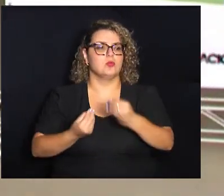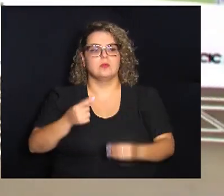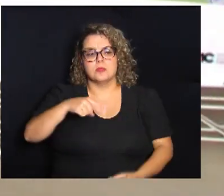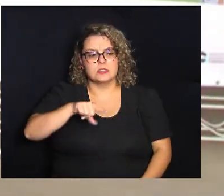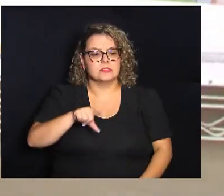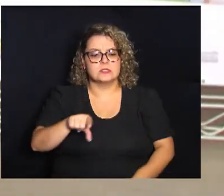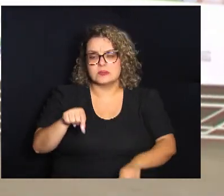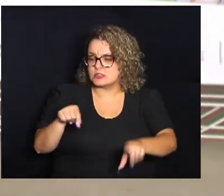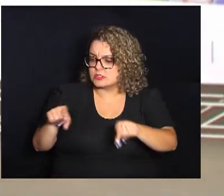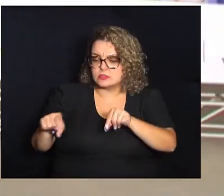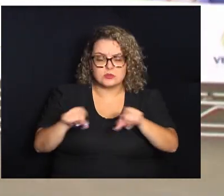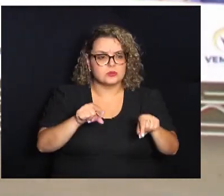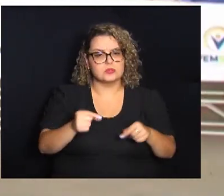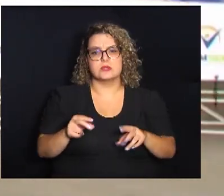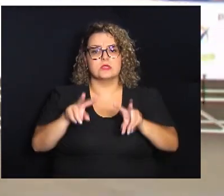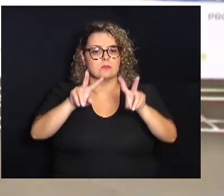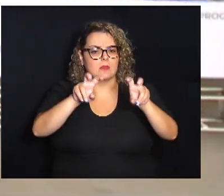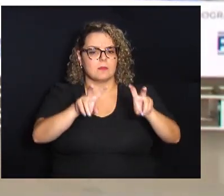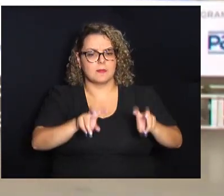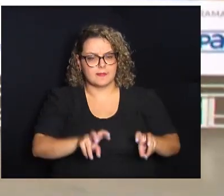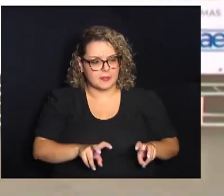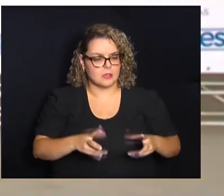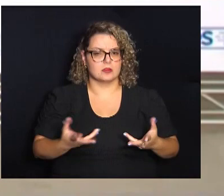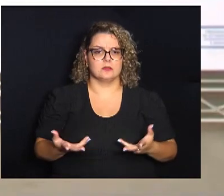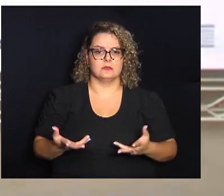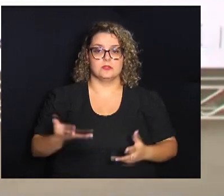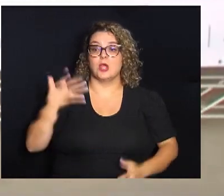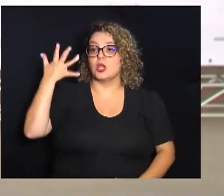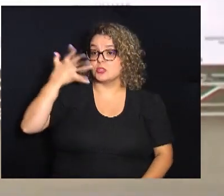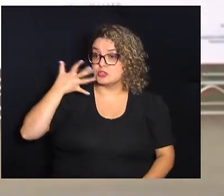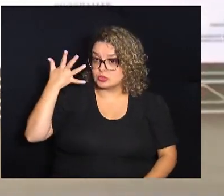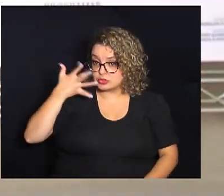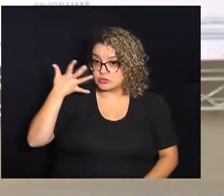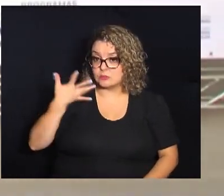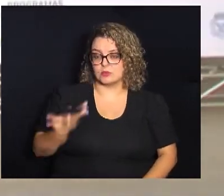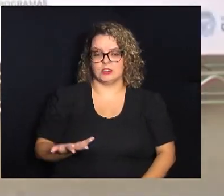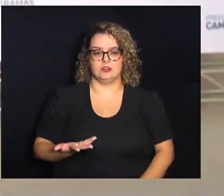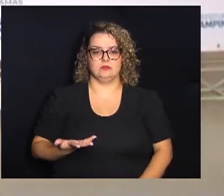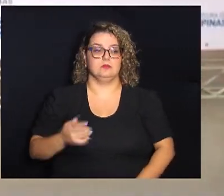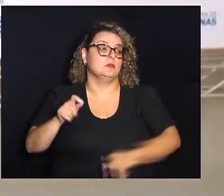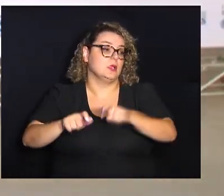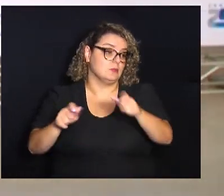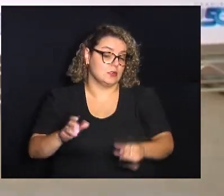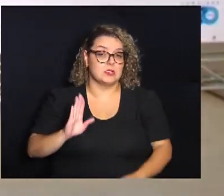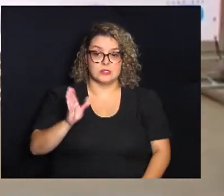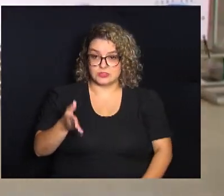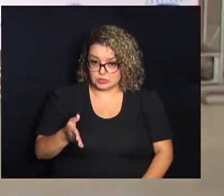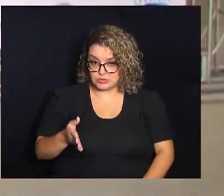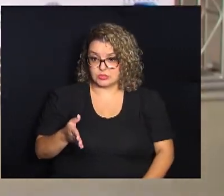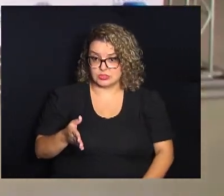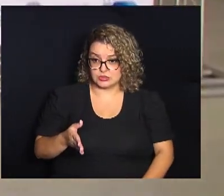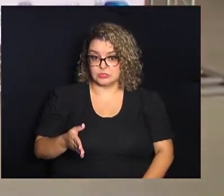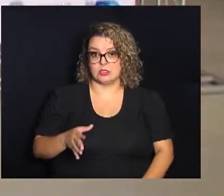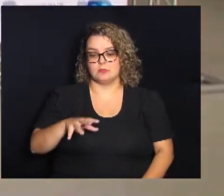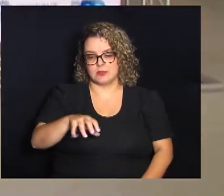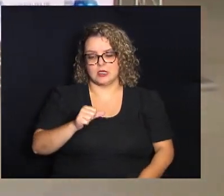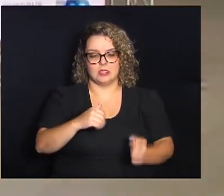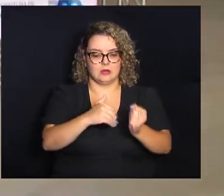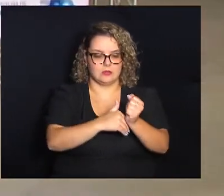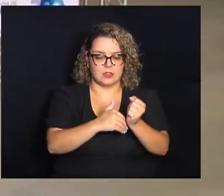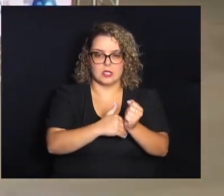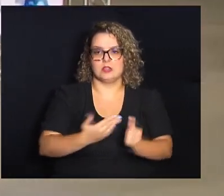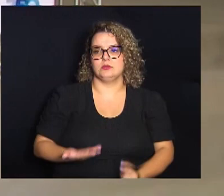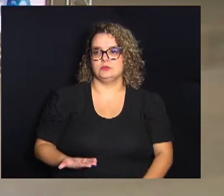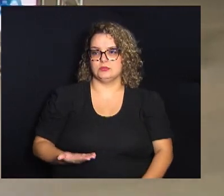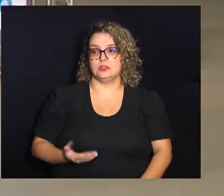selecionaram esses assuntos e temas de palestras, né, para as pessoas que já pegaram as senhas e enquanto